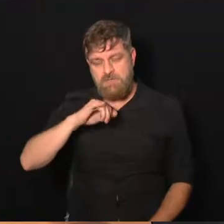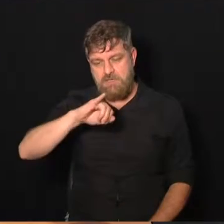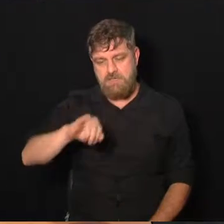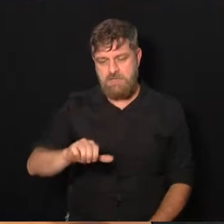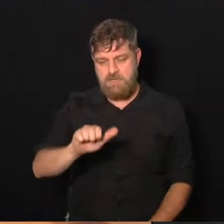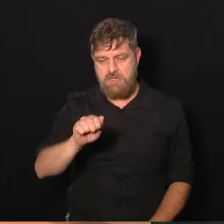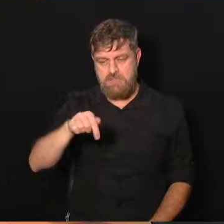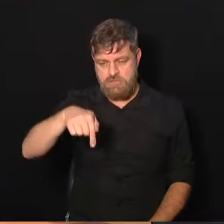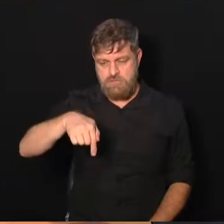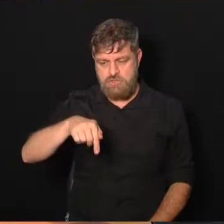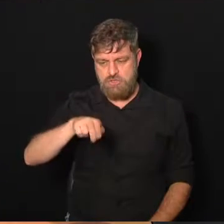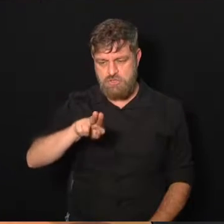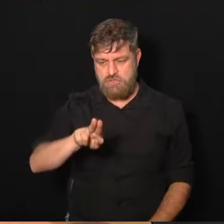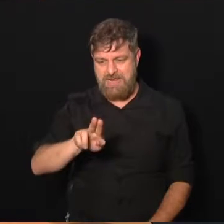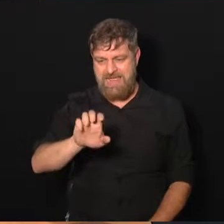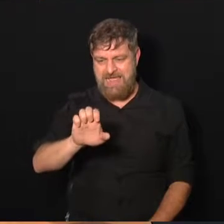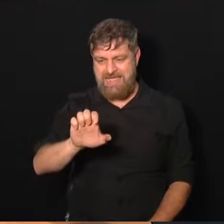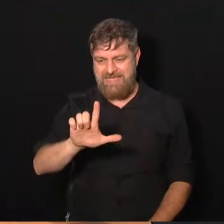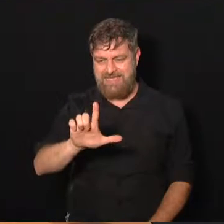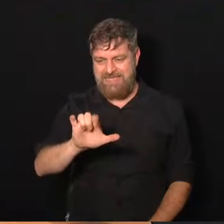Martins.